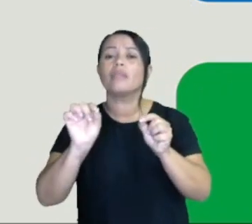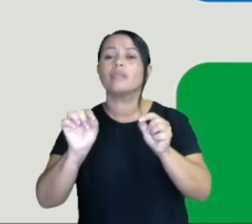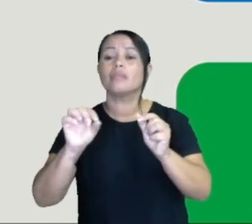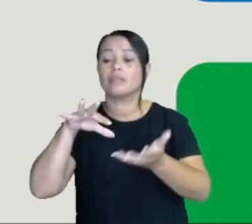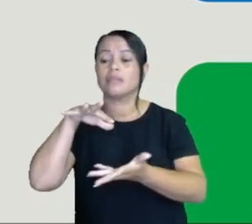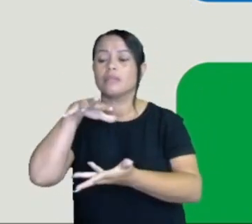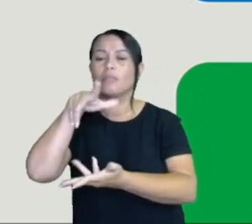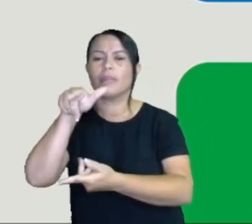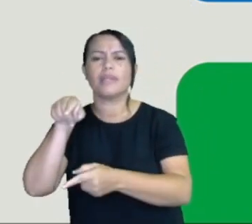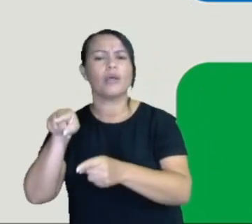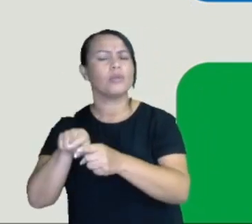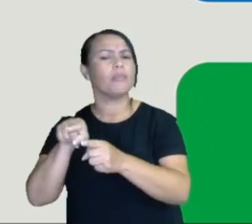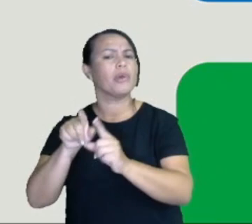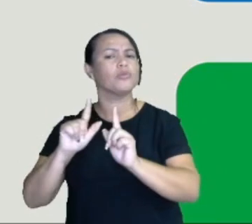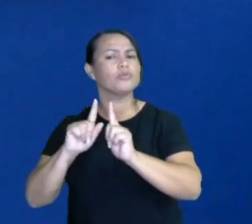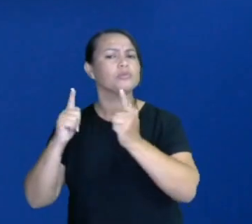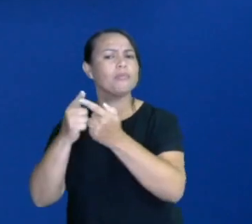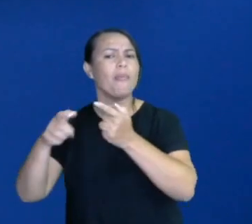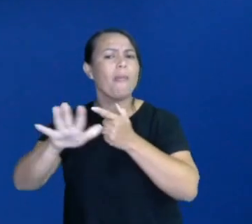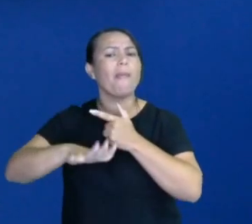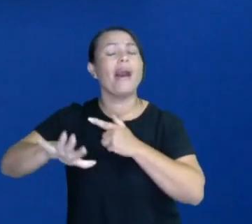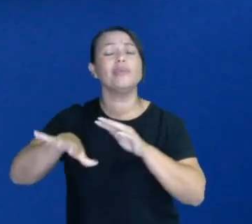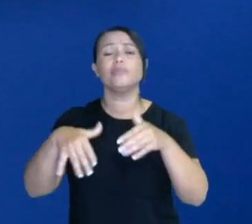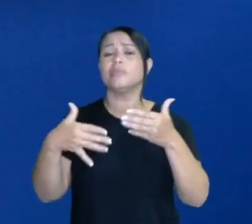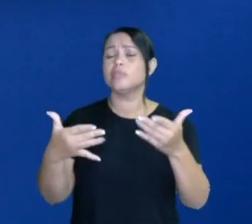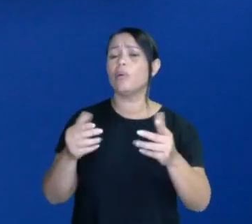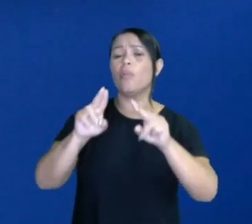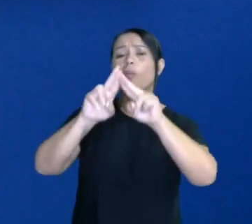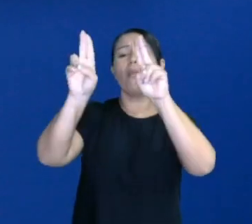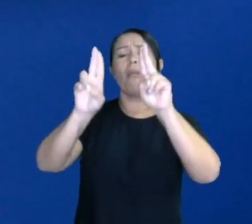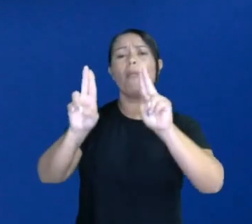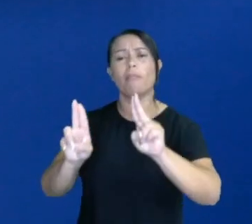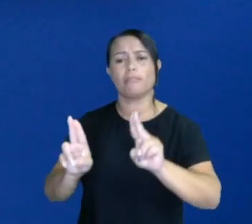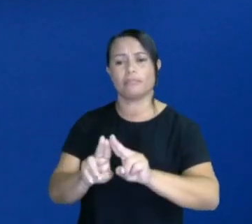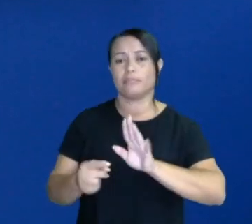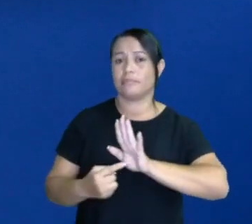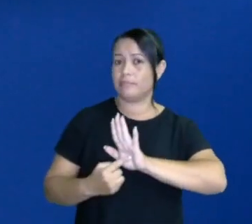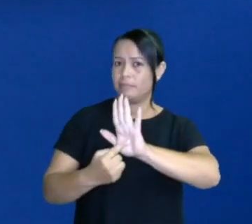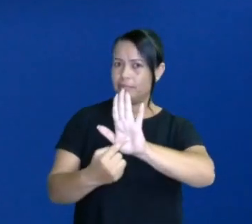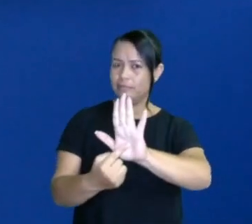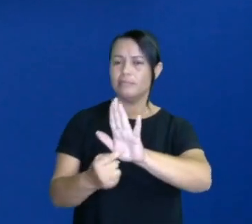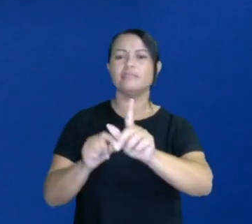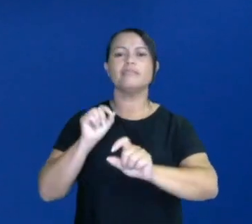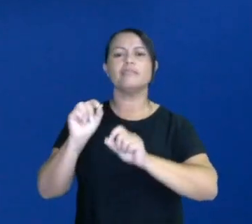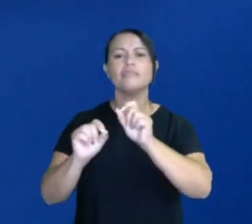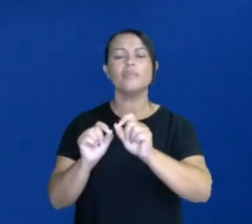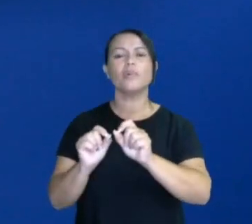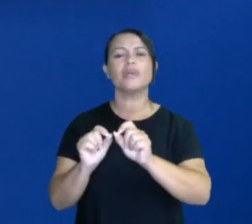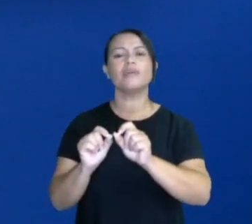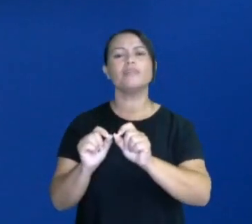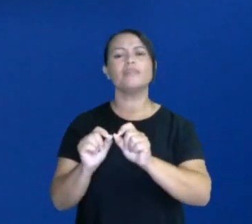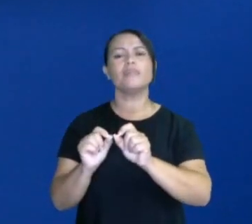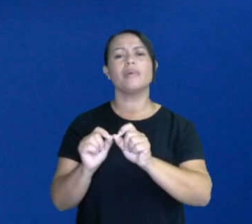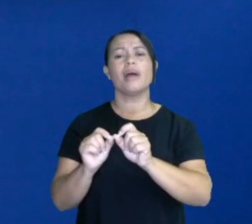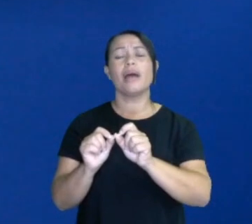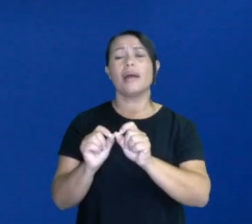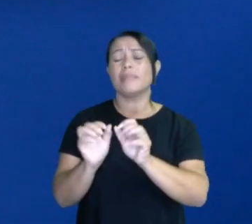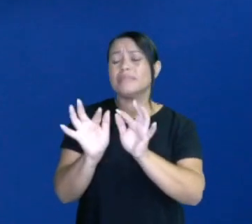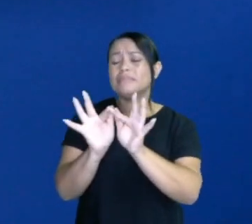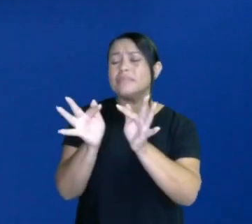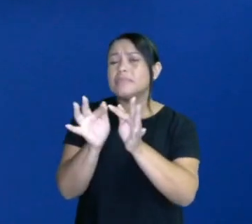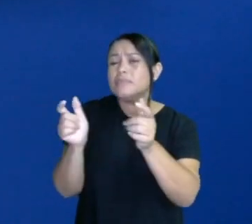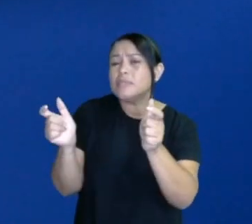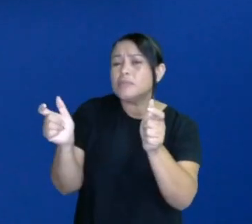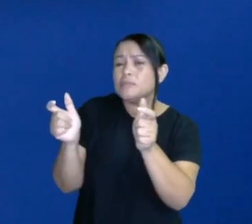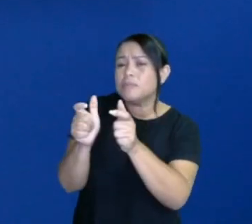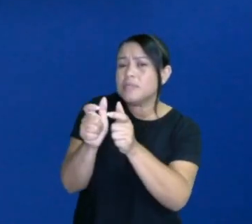espaço geográfico. Então, o mapa, ele representa de uma maneira menor